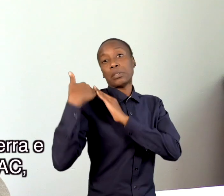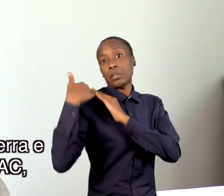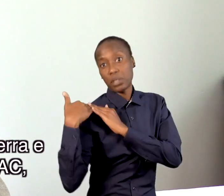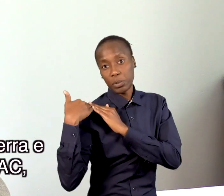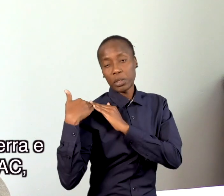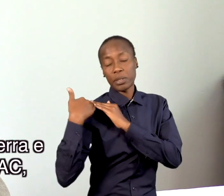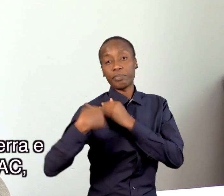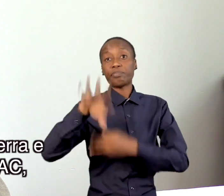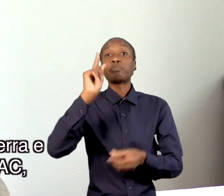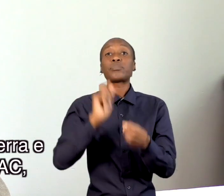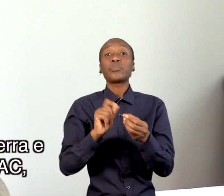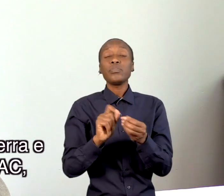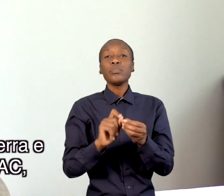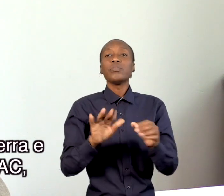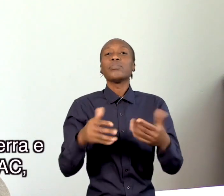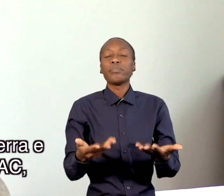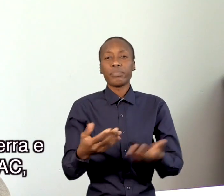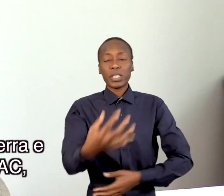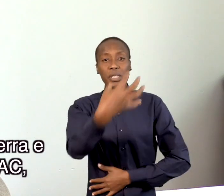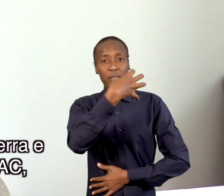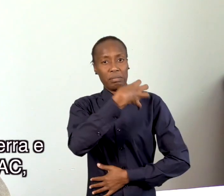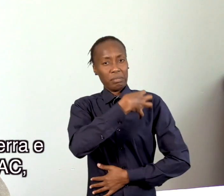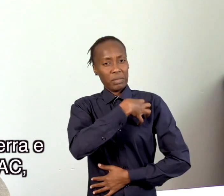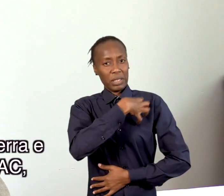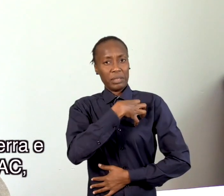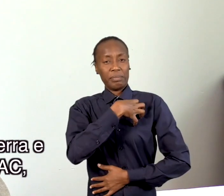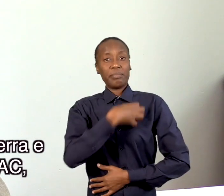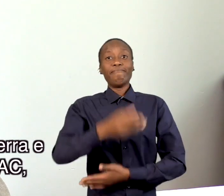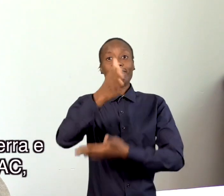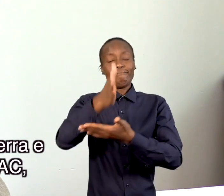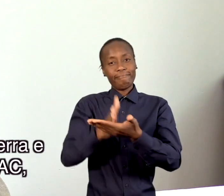o Ministério da Terra e Estento,